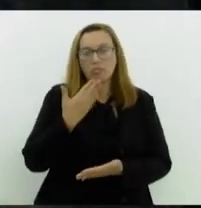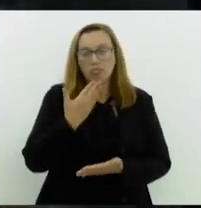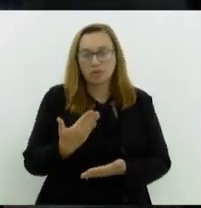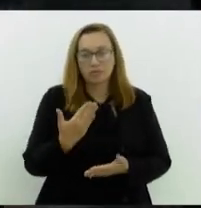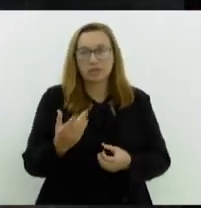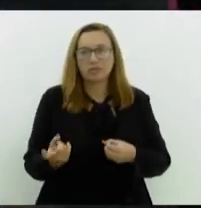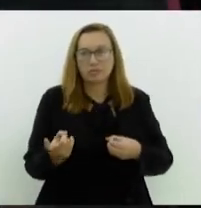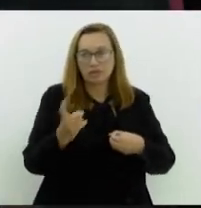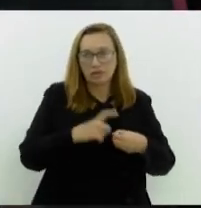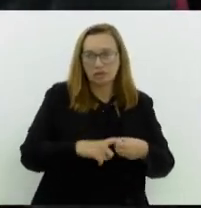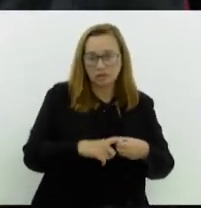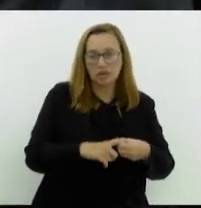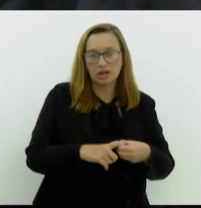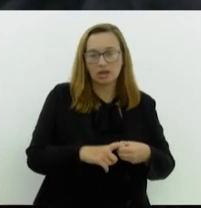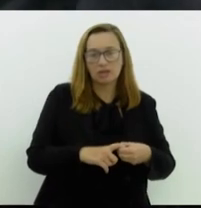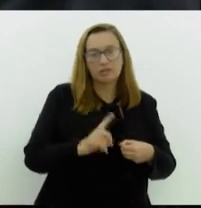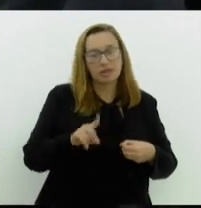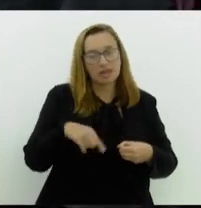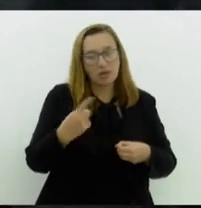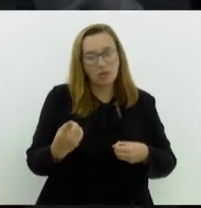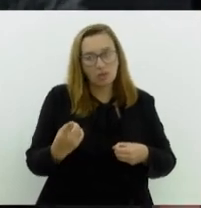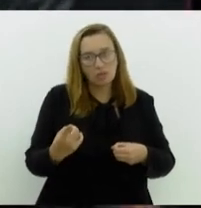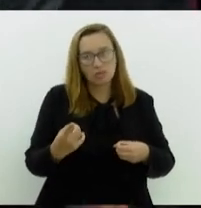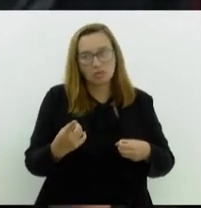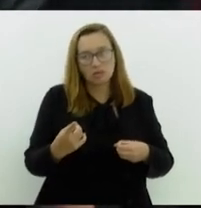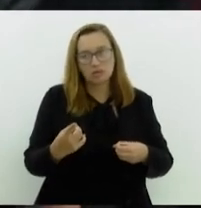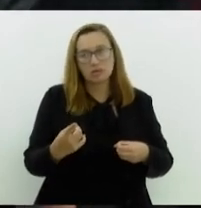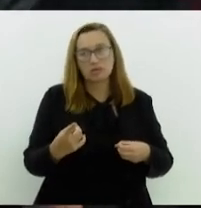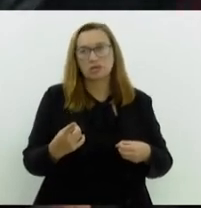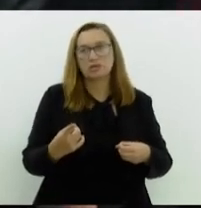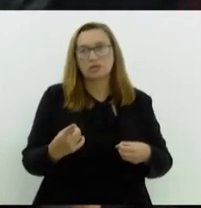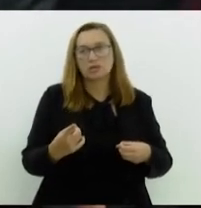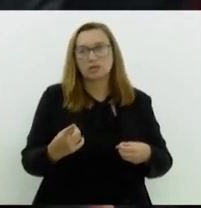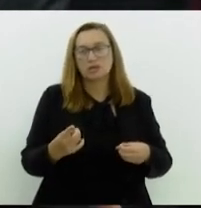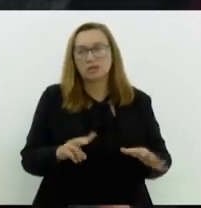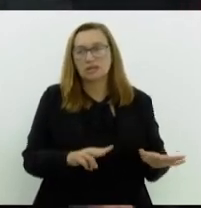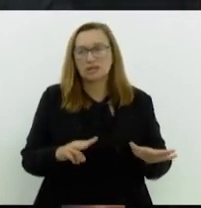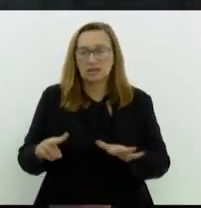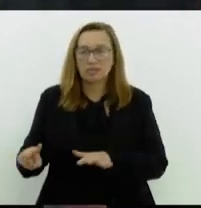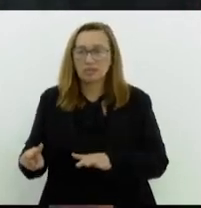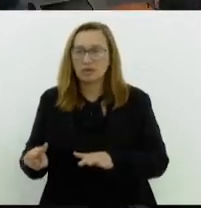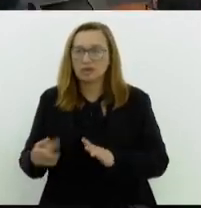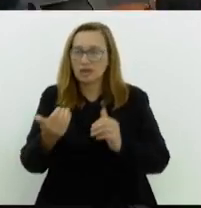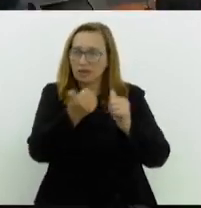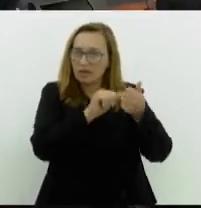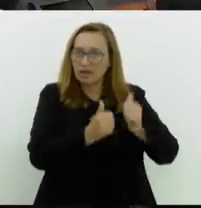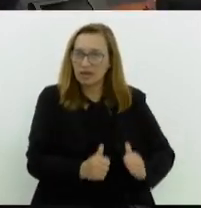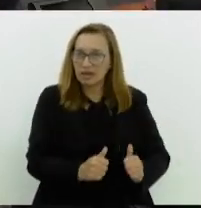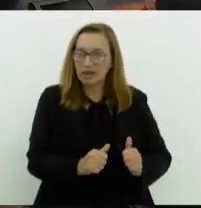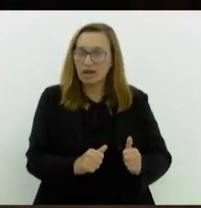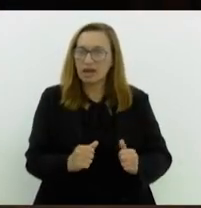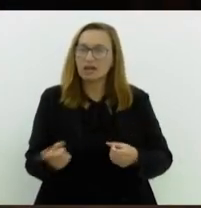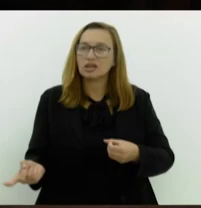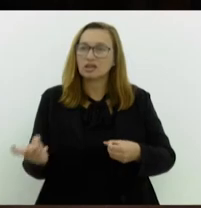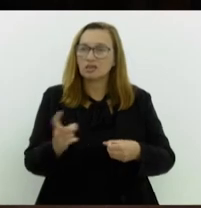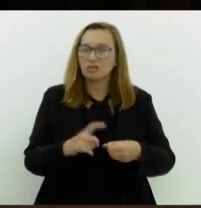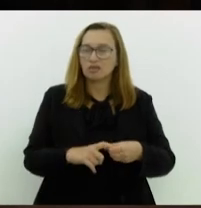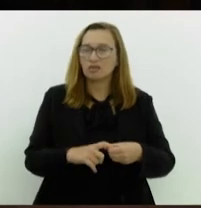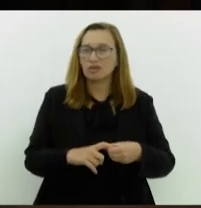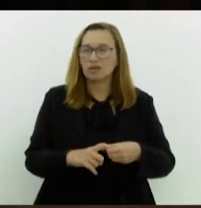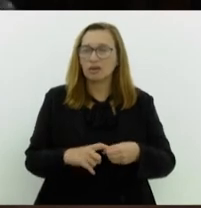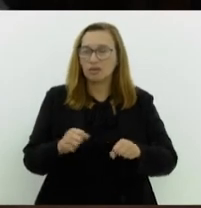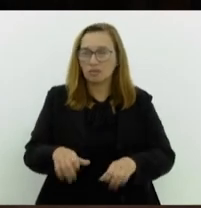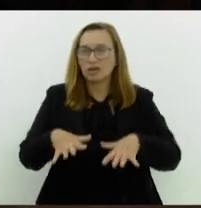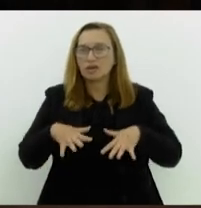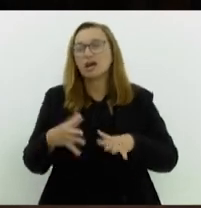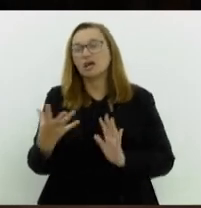remeter, a gente se incumbe de, na próxima sessão, avaliar e devolver ao plenário. Acatado o pedido de Vossa Excelência, a